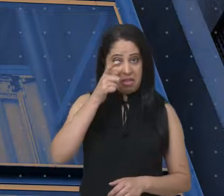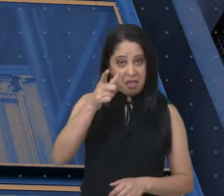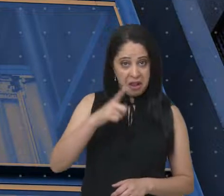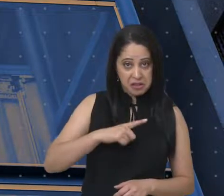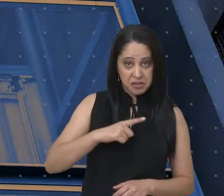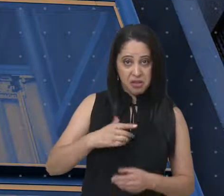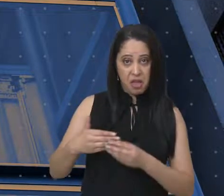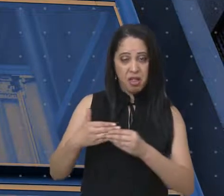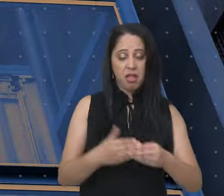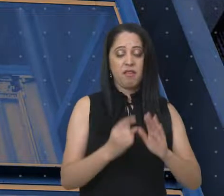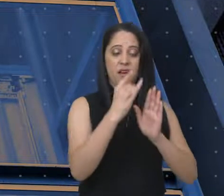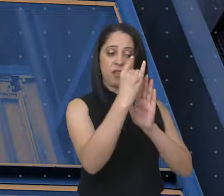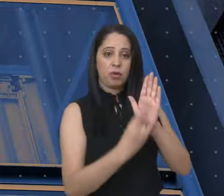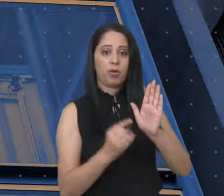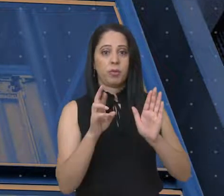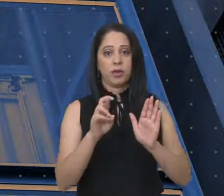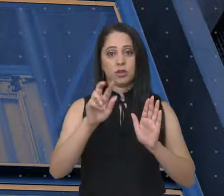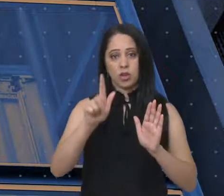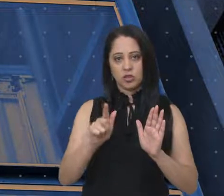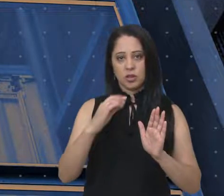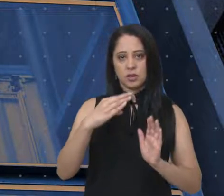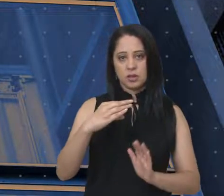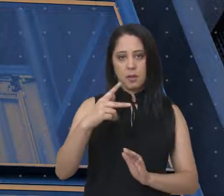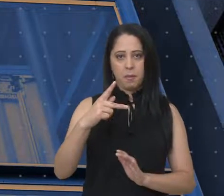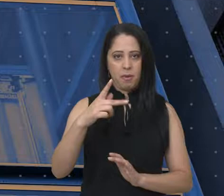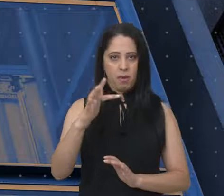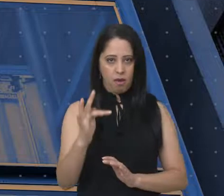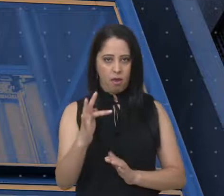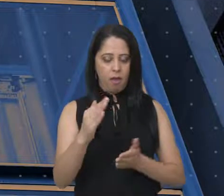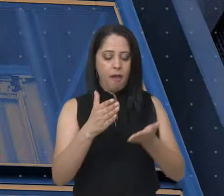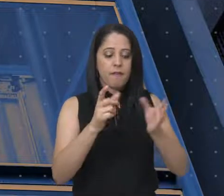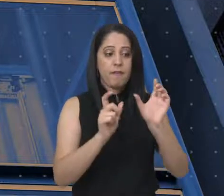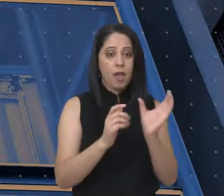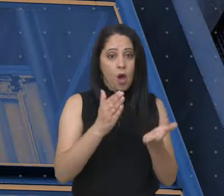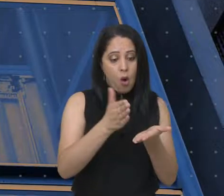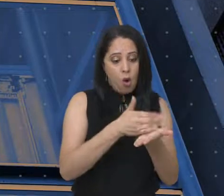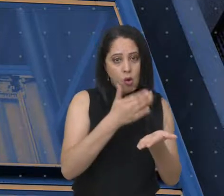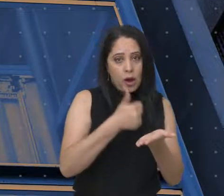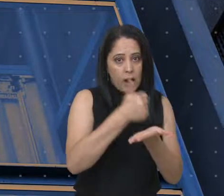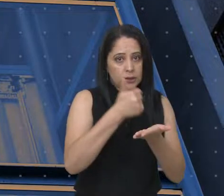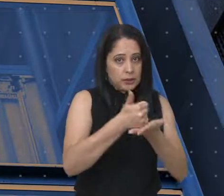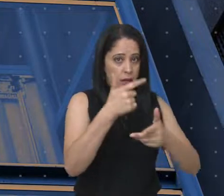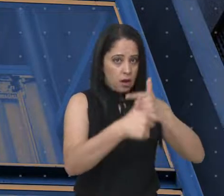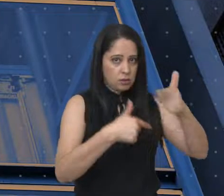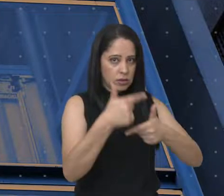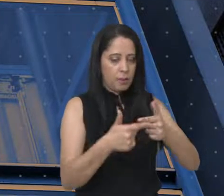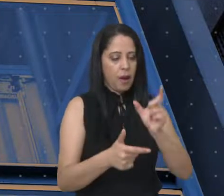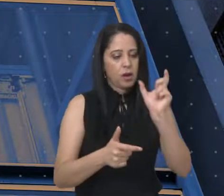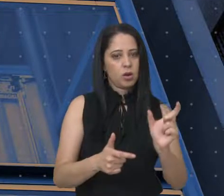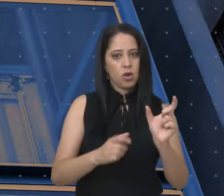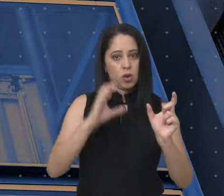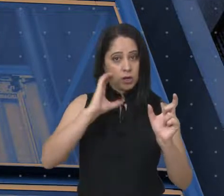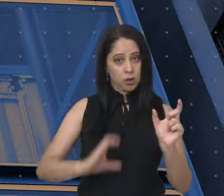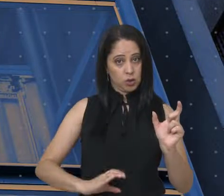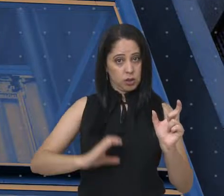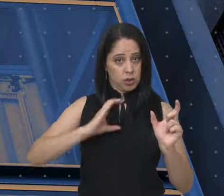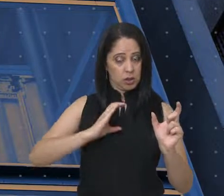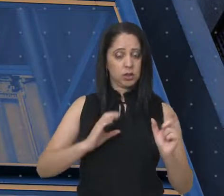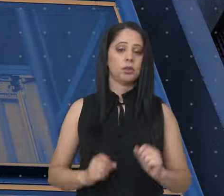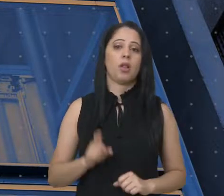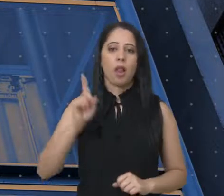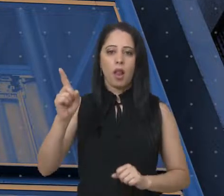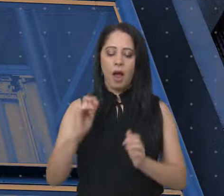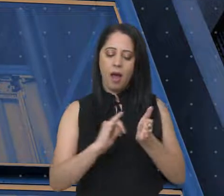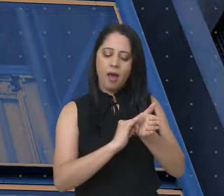se candidatar é fácil, é só comparecer ao PAT, levando RG, CPF, carteira de trabalho e o cartão